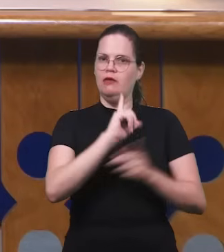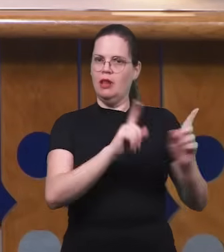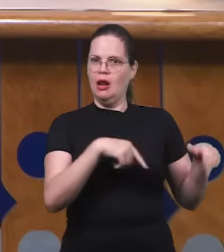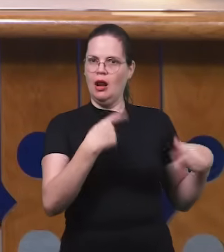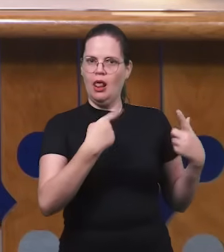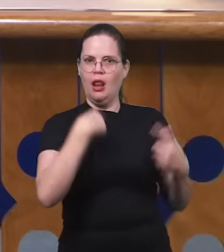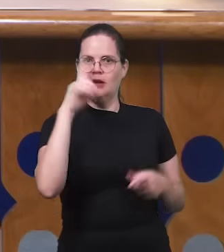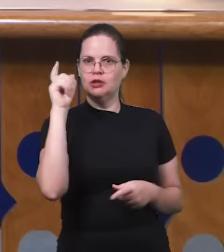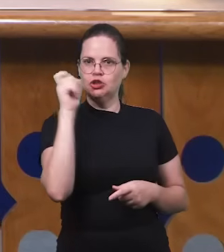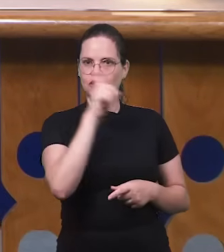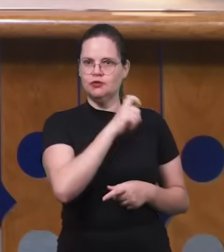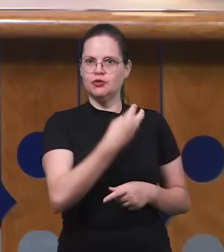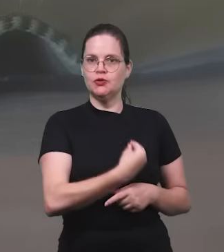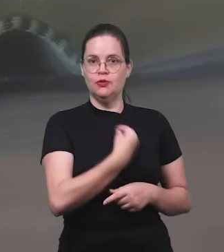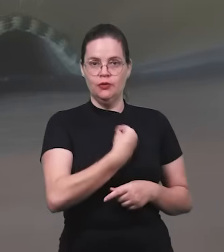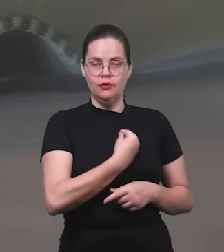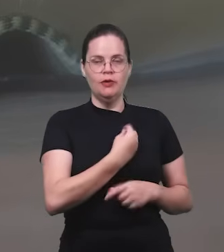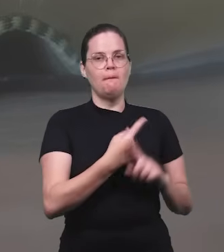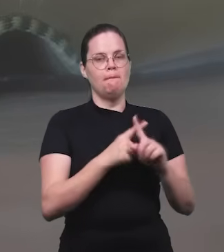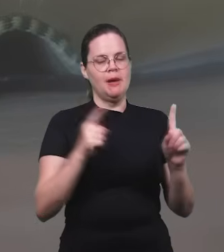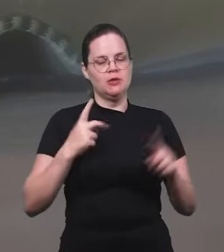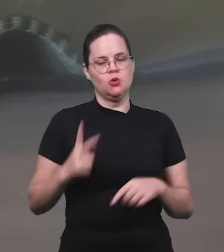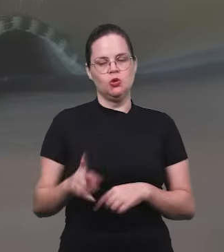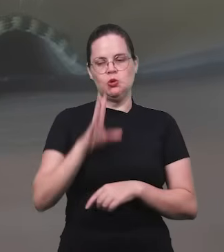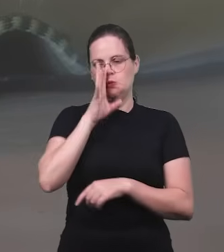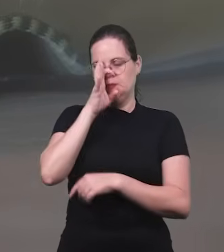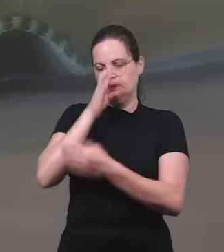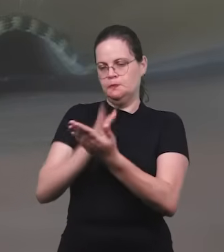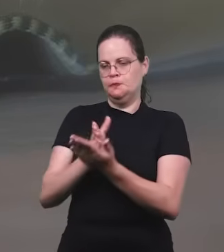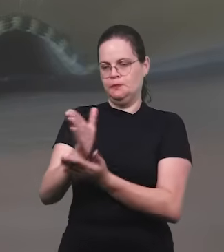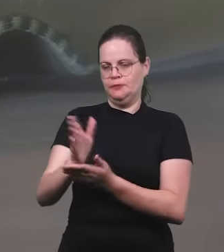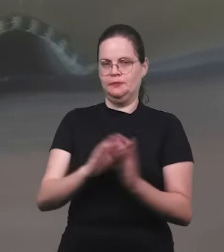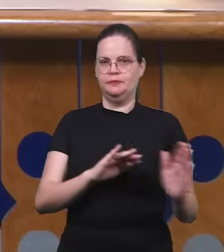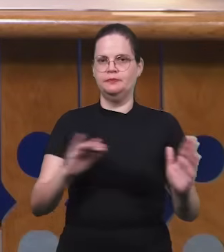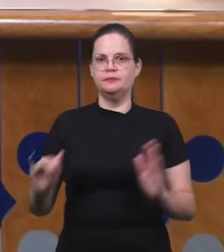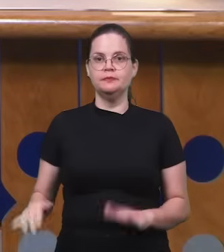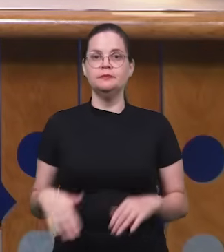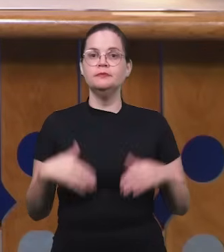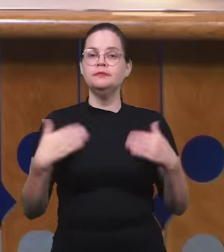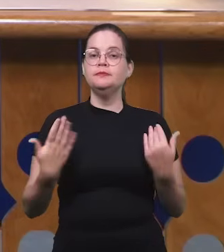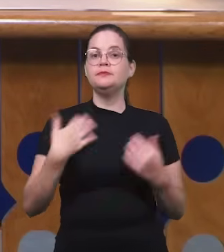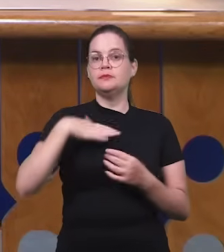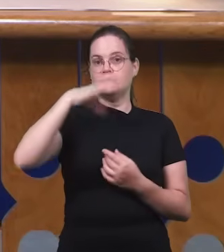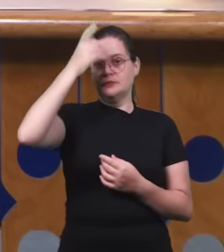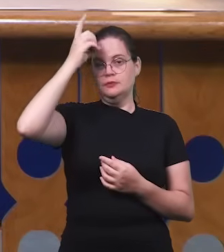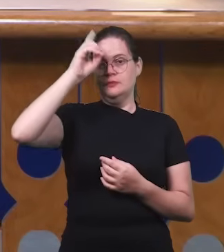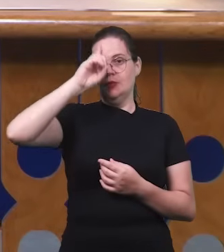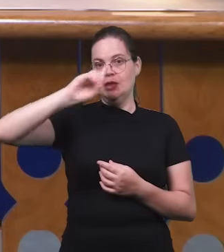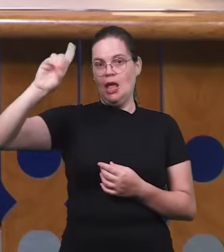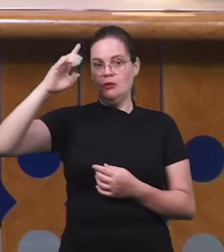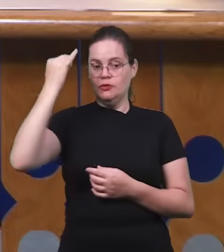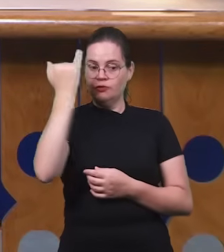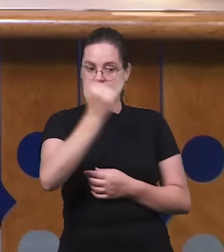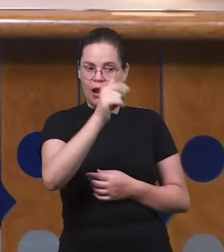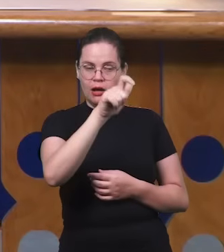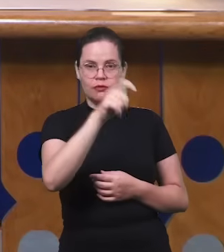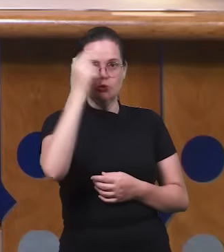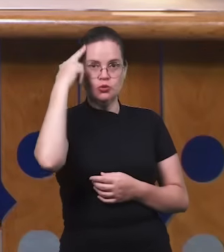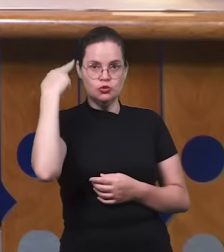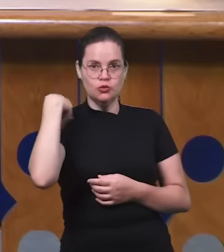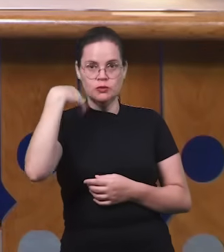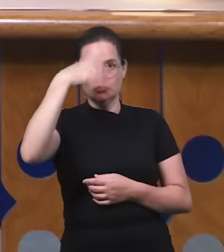adversidades que ele vai enfrentar. Então Deus falava com ele. Isso é extremamente